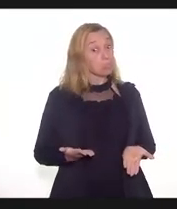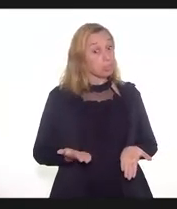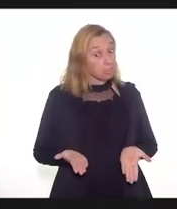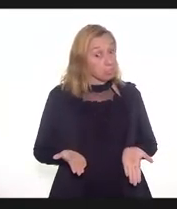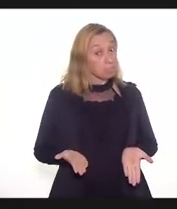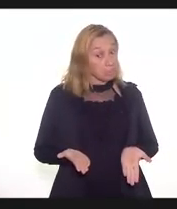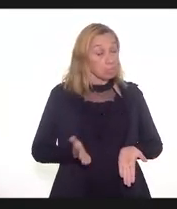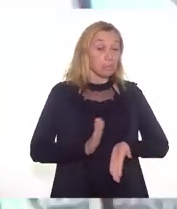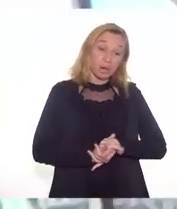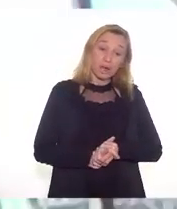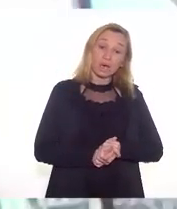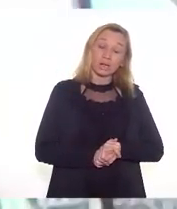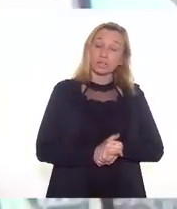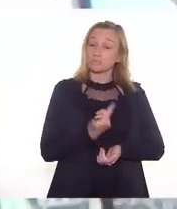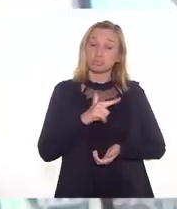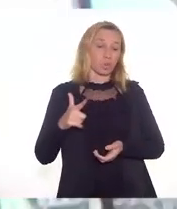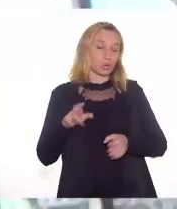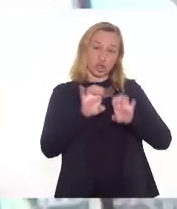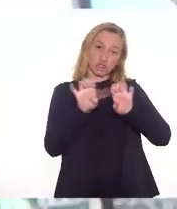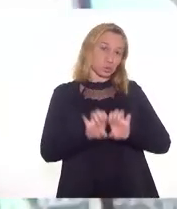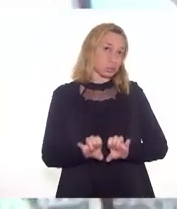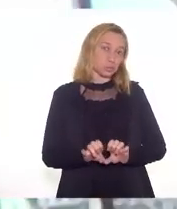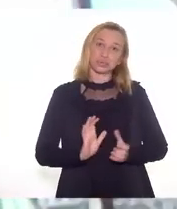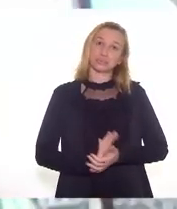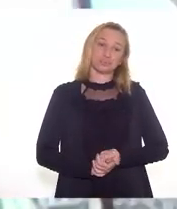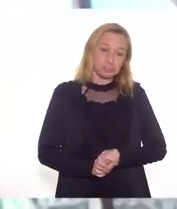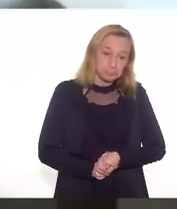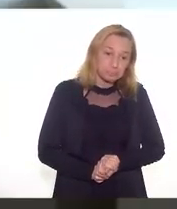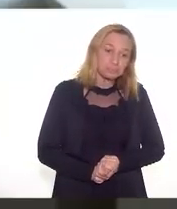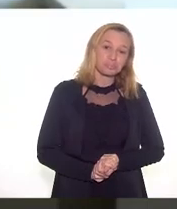debate. Estrutura. Eu acho que não tem estrutura para receber secretário, isso.